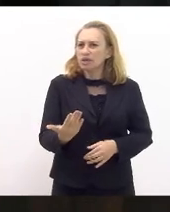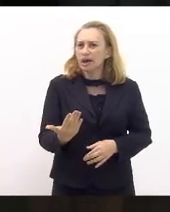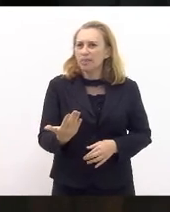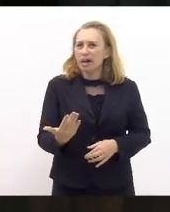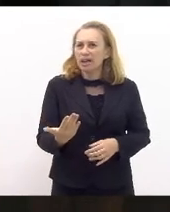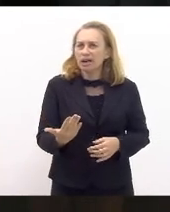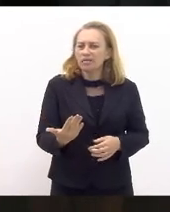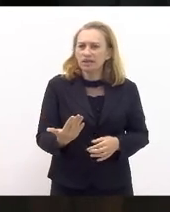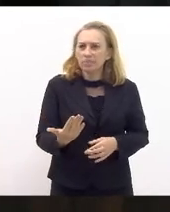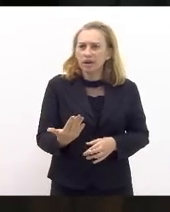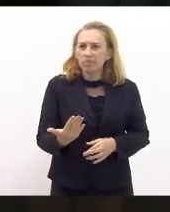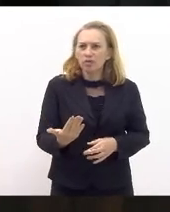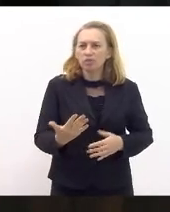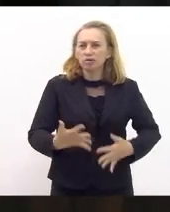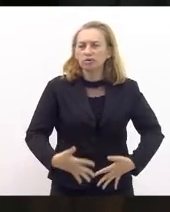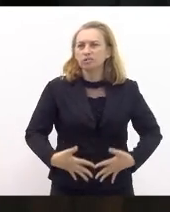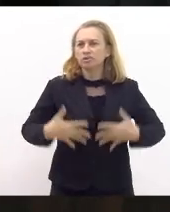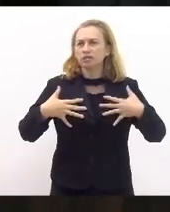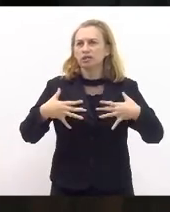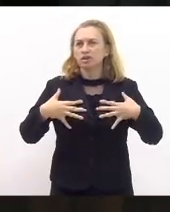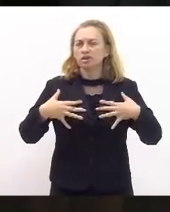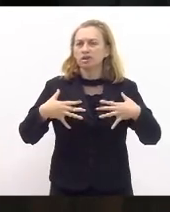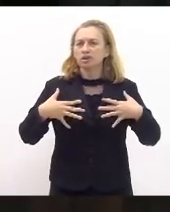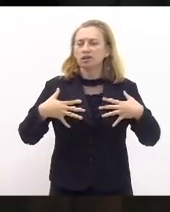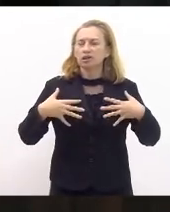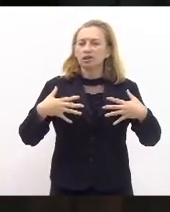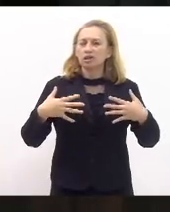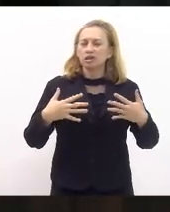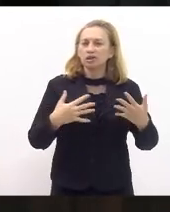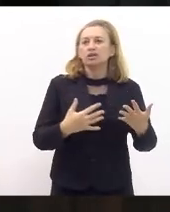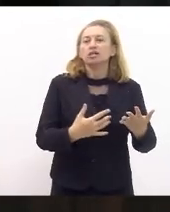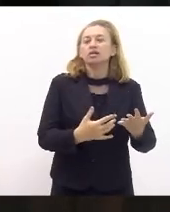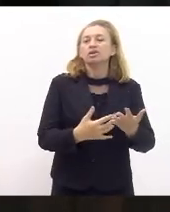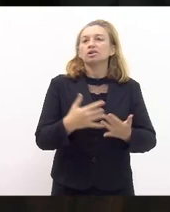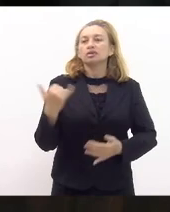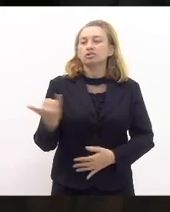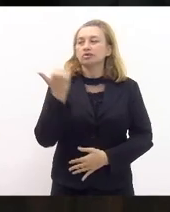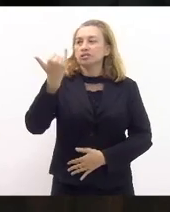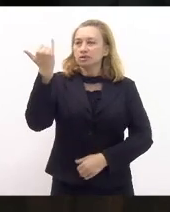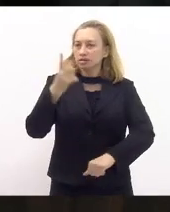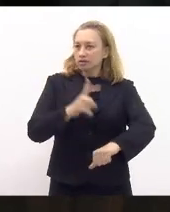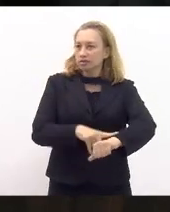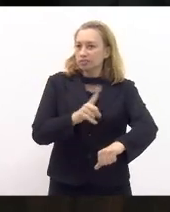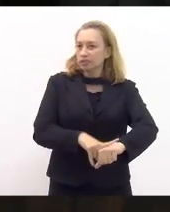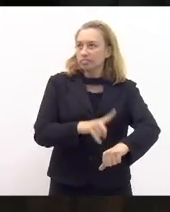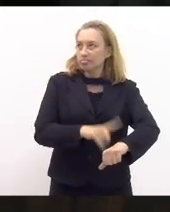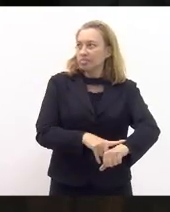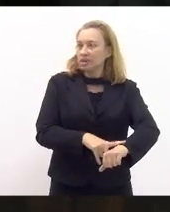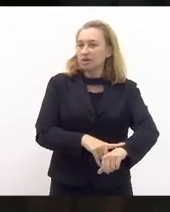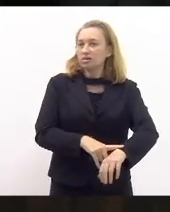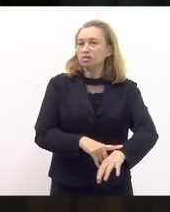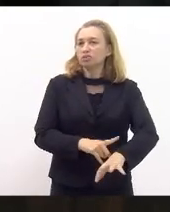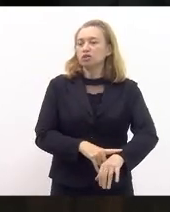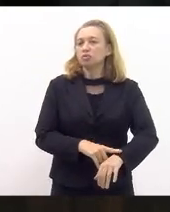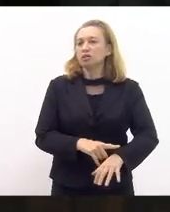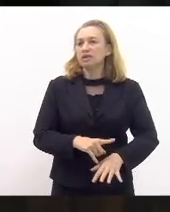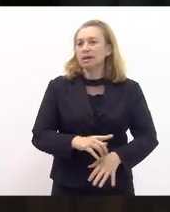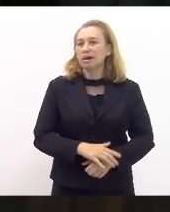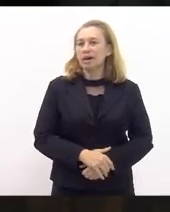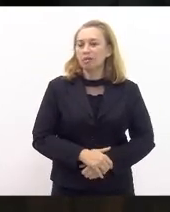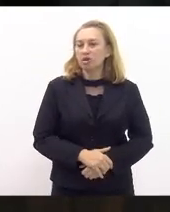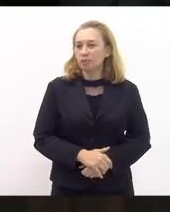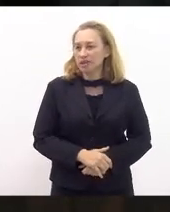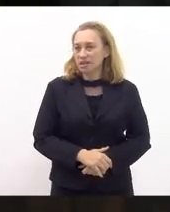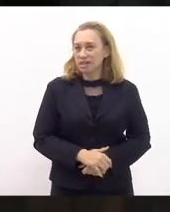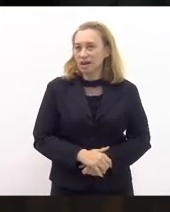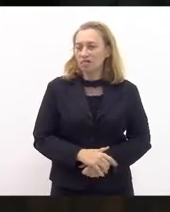um privilégio para mim poder estar aqui hoje entregando essa comenda tão importante para esta pessoa tão importante que é o doutor Nelson.